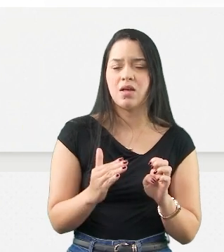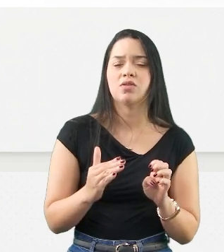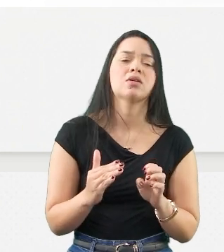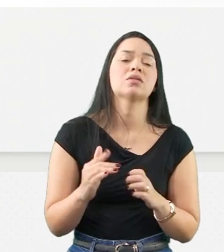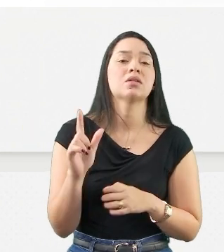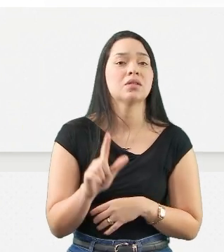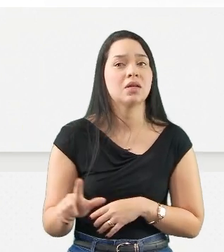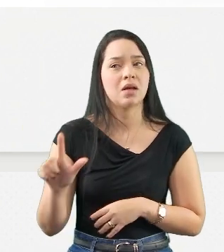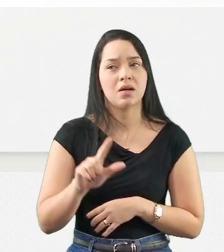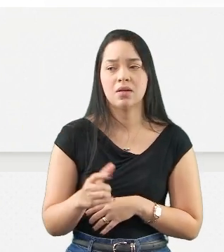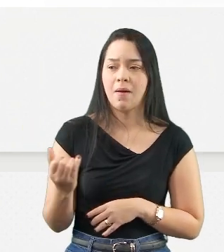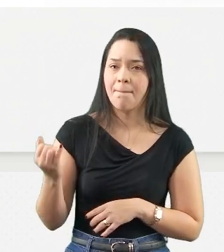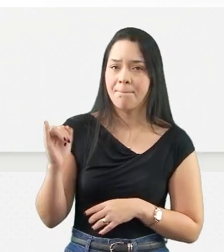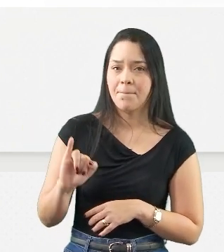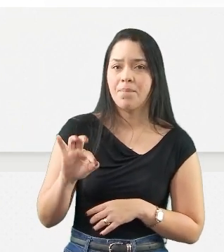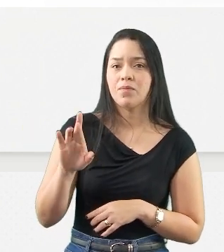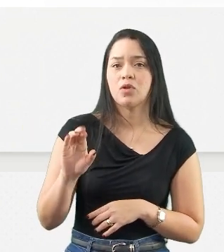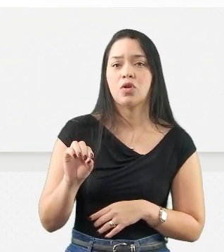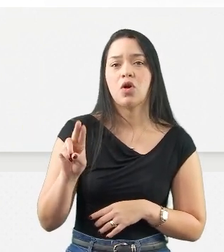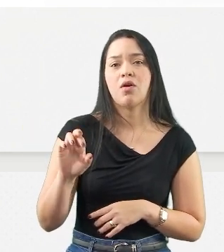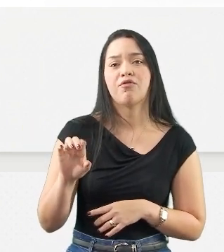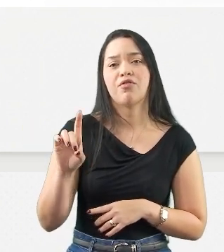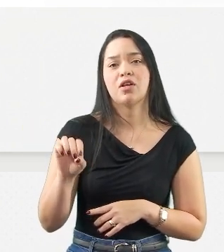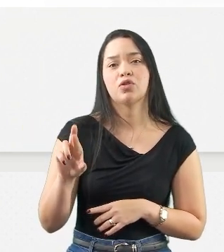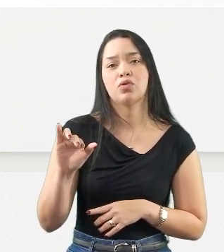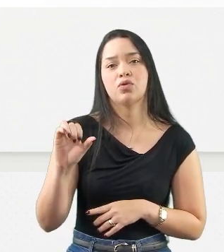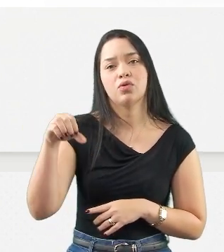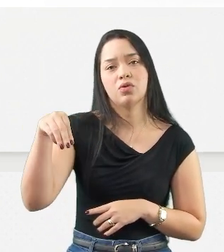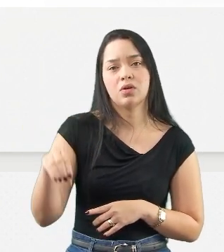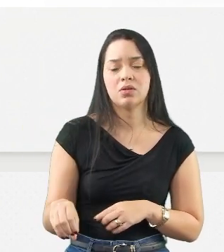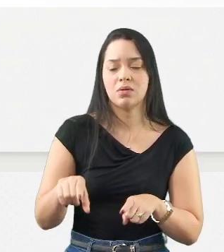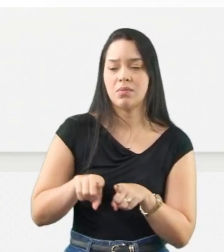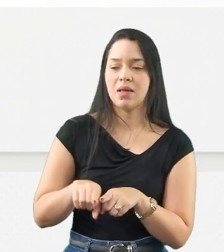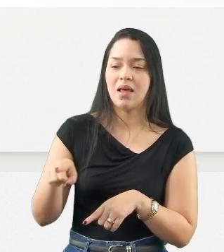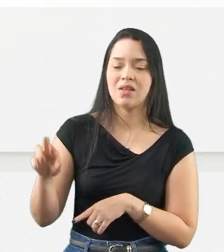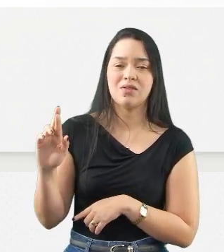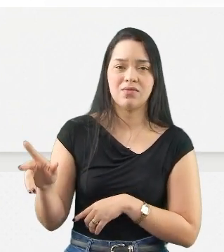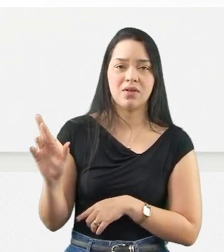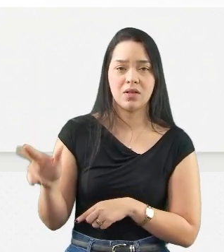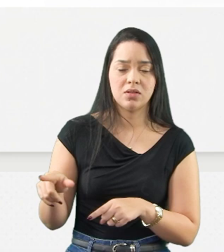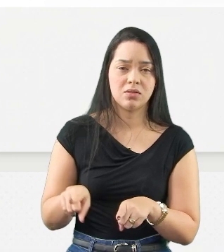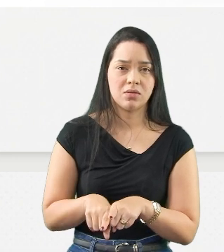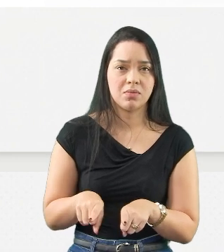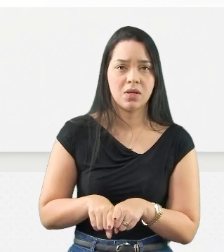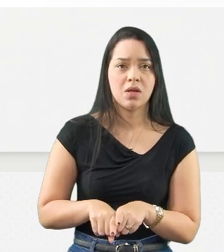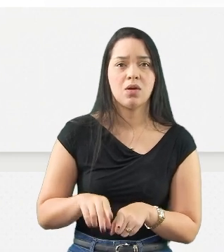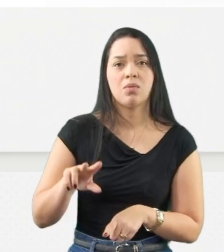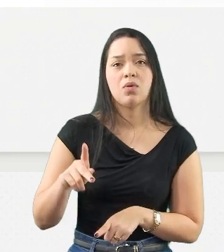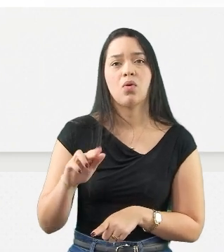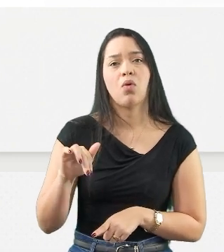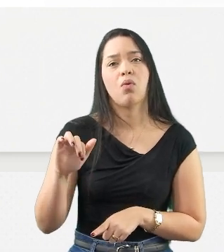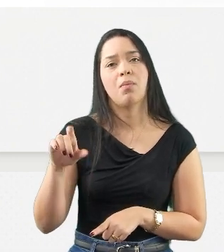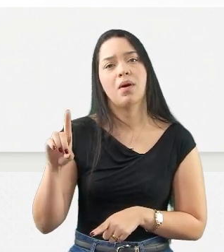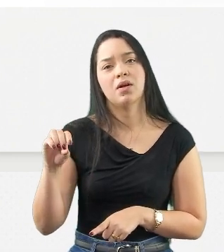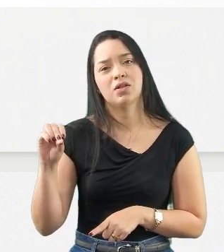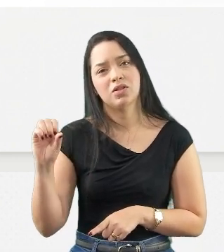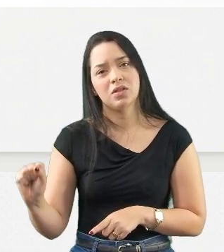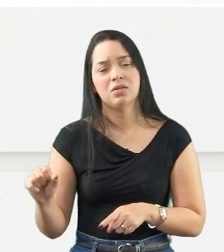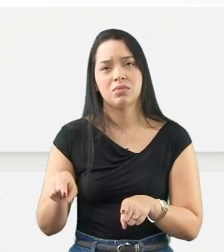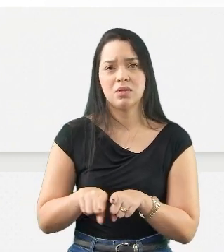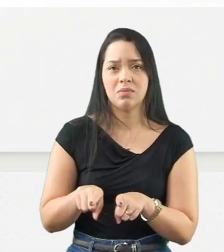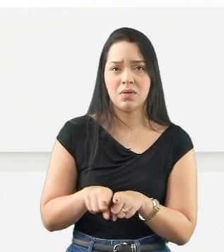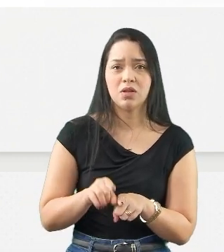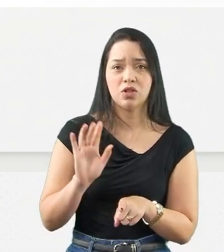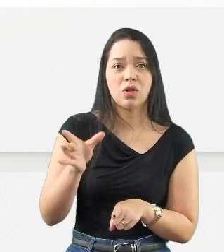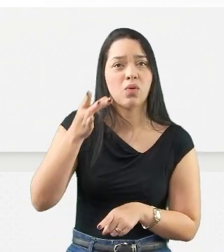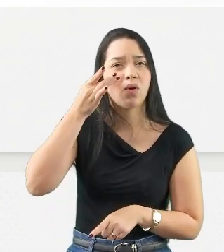vocês olham ali para um trovadorismo, a gente vê uma produção diferente. Quando a gente vai avançando, vai para o humanismo, para o classicismo, chega no